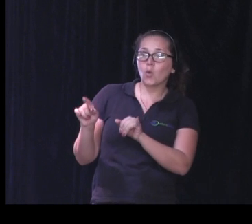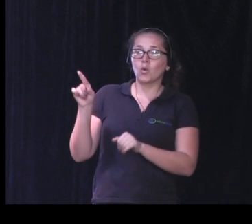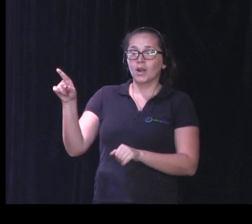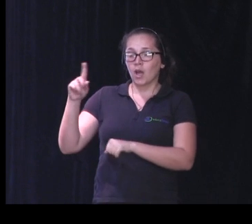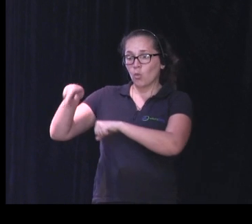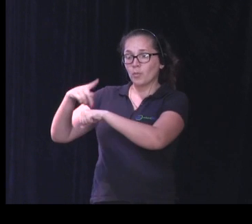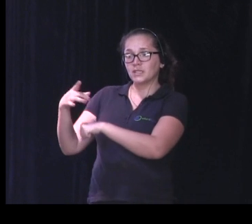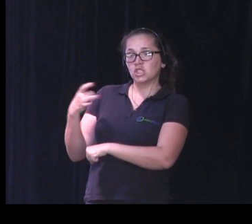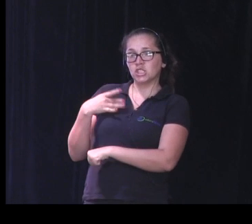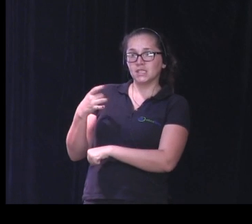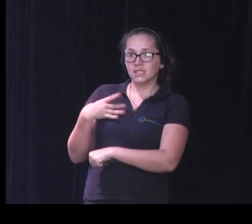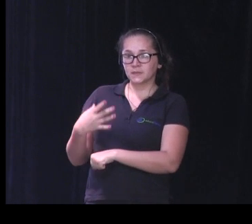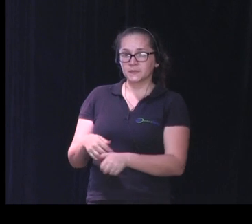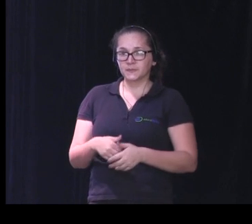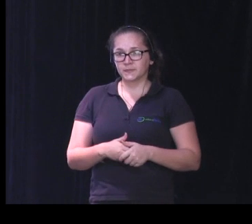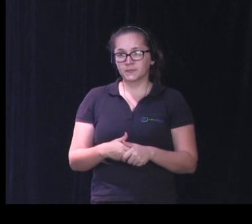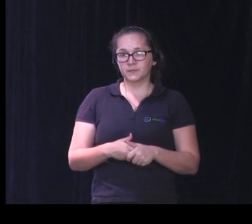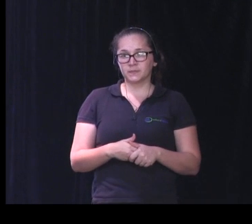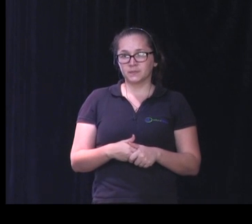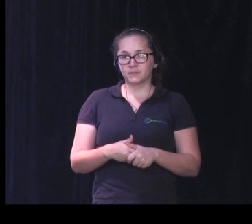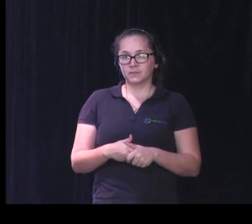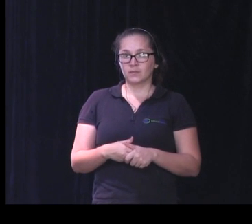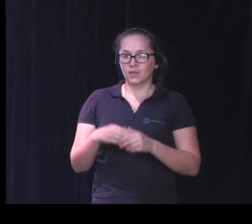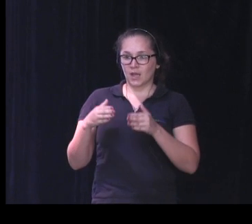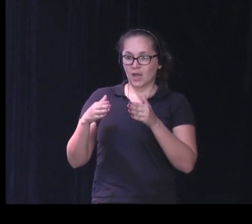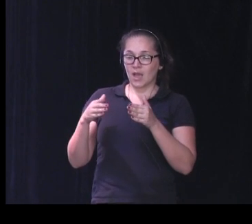Araucania, no final, o Chile